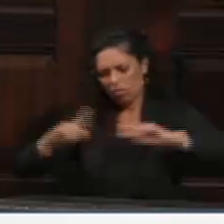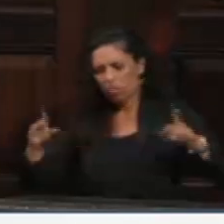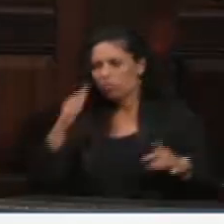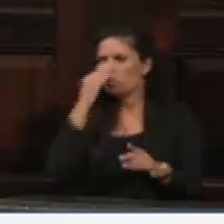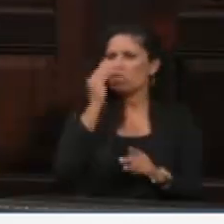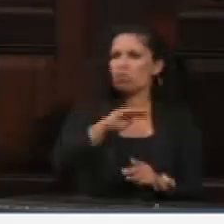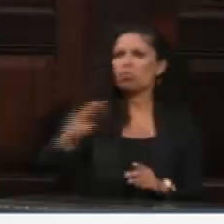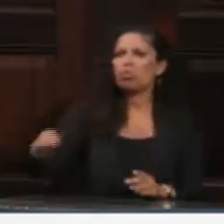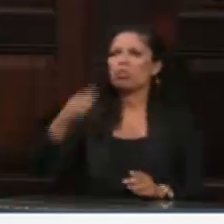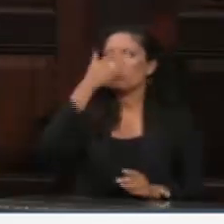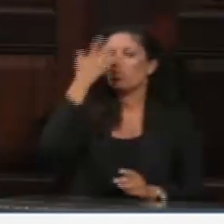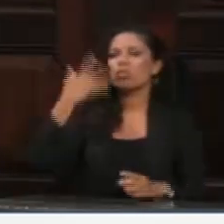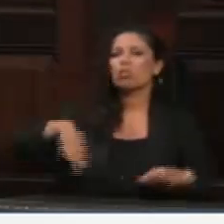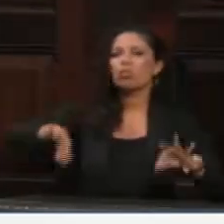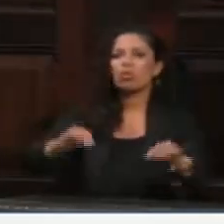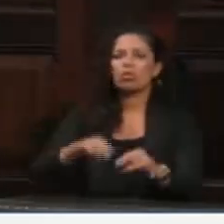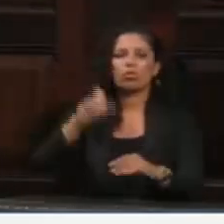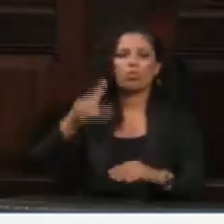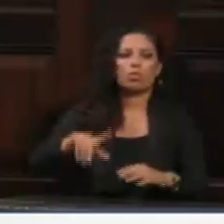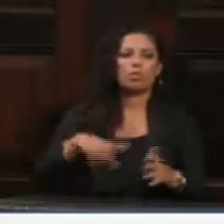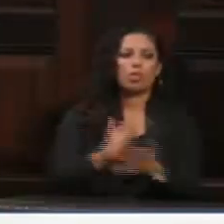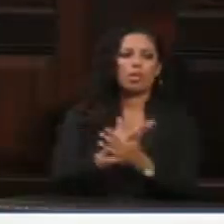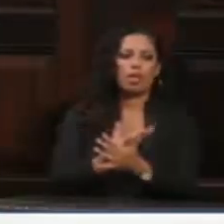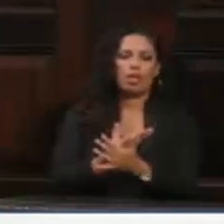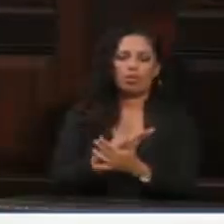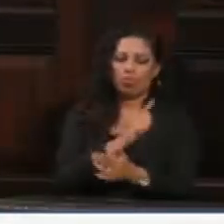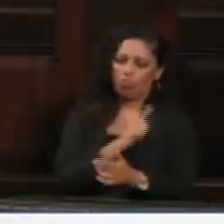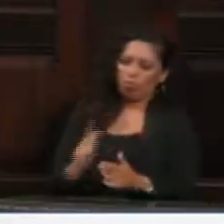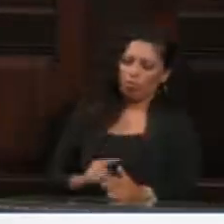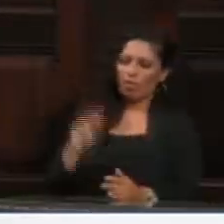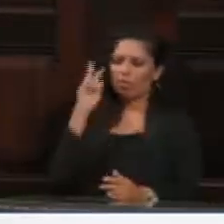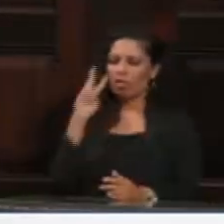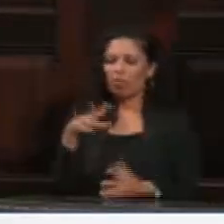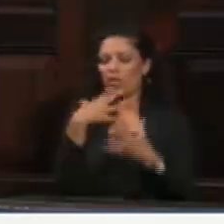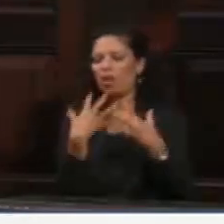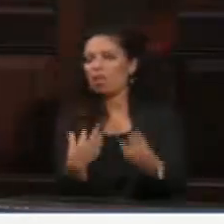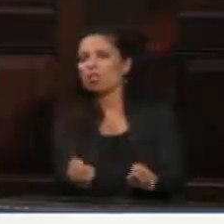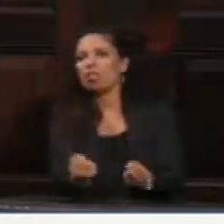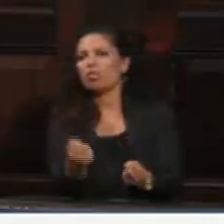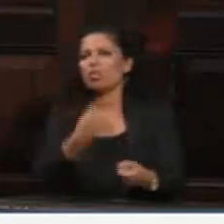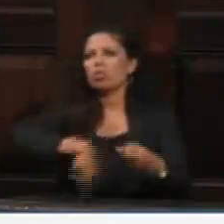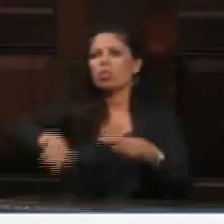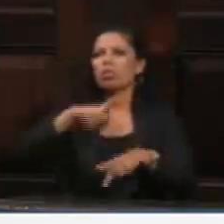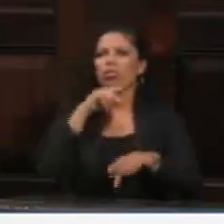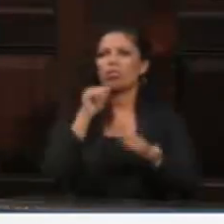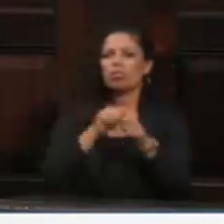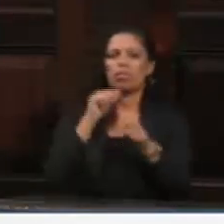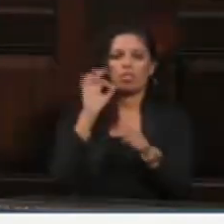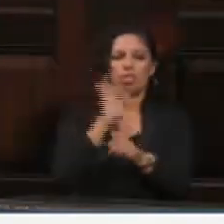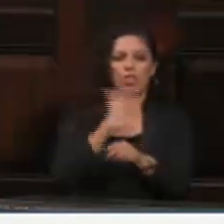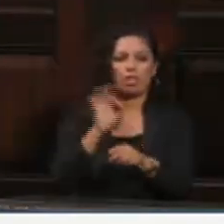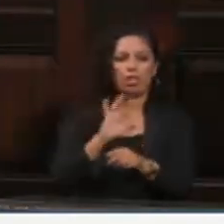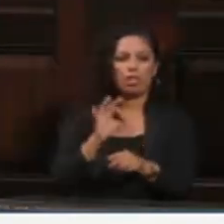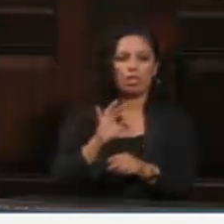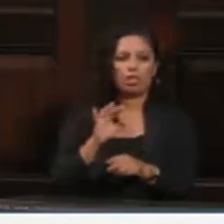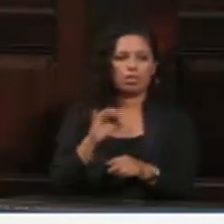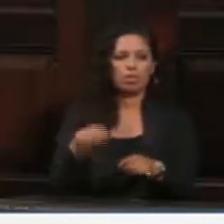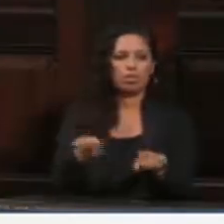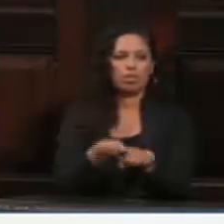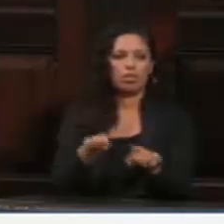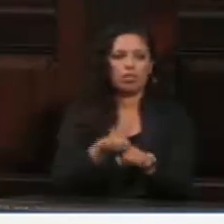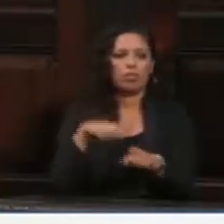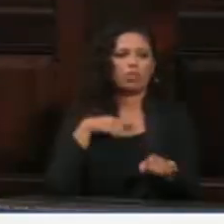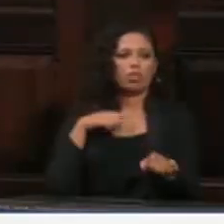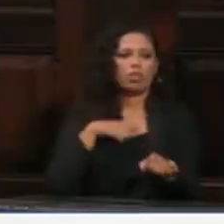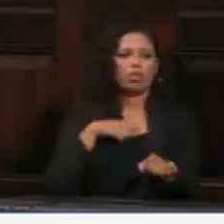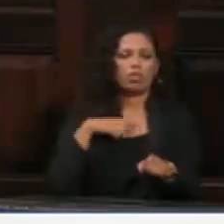sistema. Mas, infelizmente, o governo passava a mão e a Getransp nada fazia. E eu tenho duas leis minhas aprovadas nessa casa que